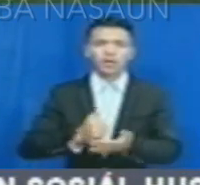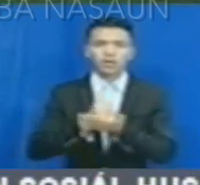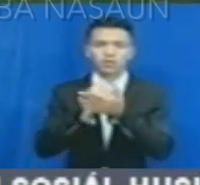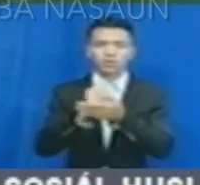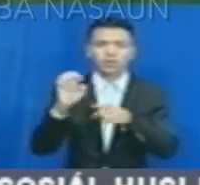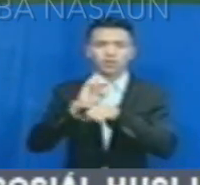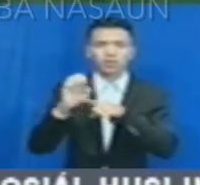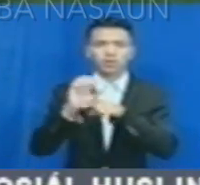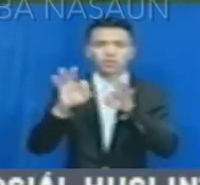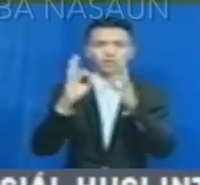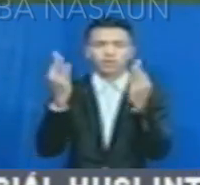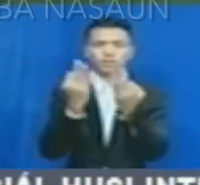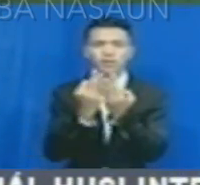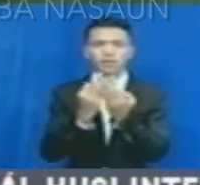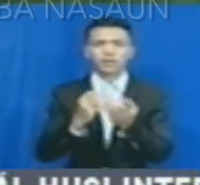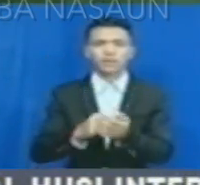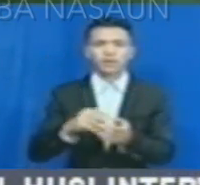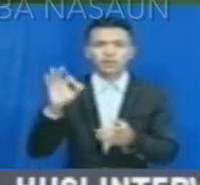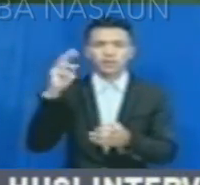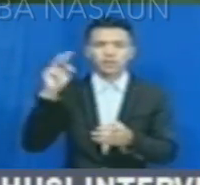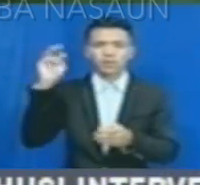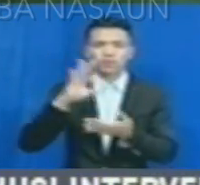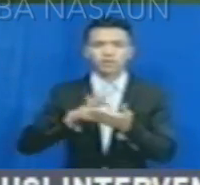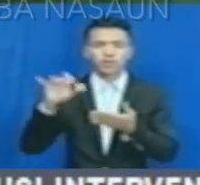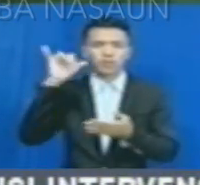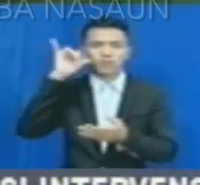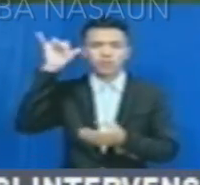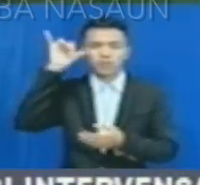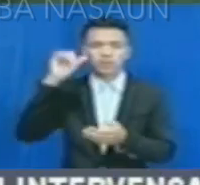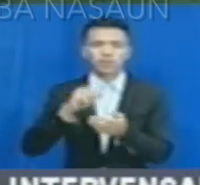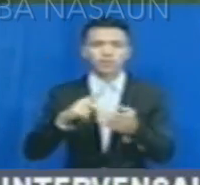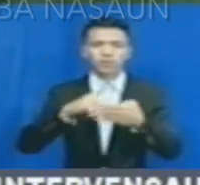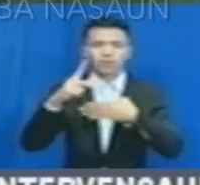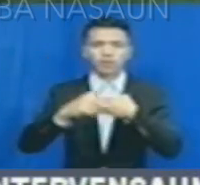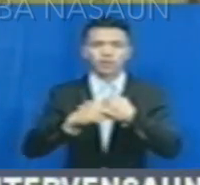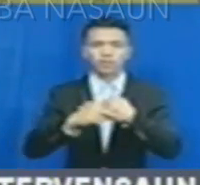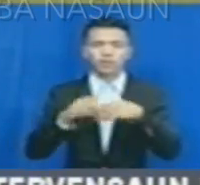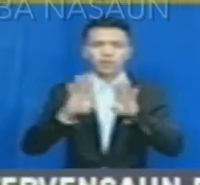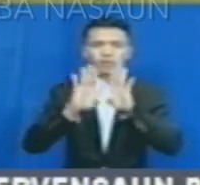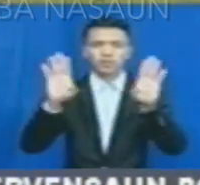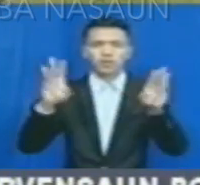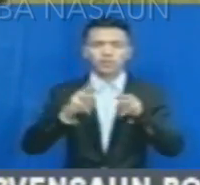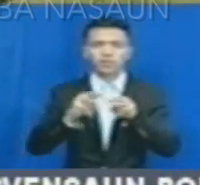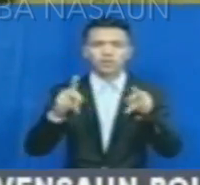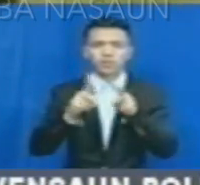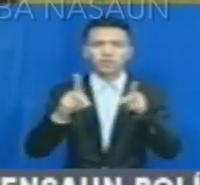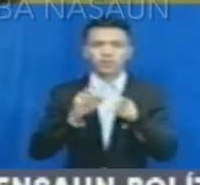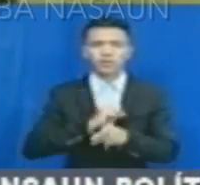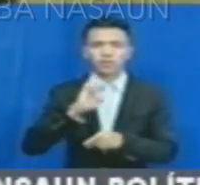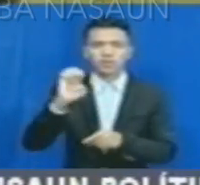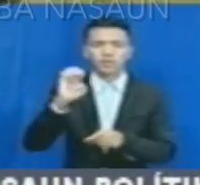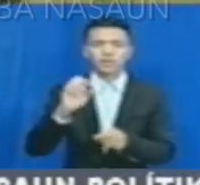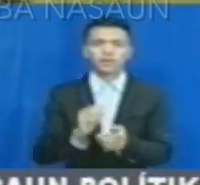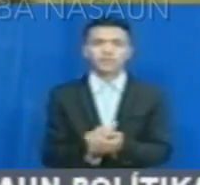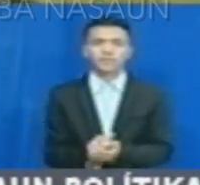nemori. Entretanto, segunda-feira Horseik, oficialmente programa lança e posto administrativo same. Reni